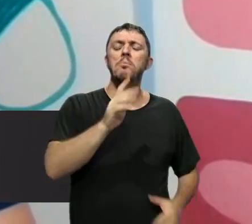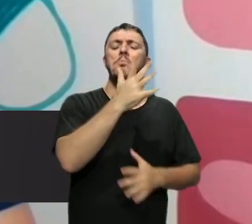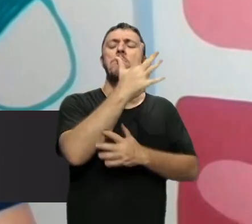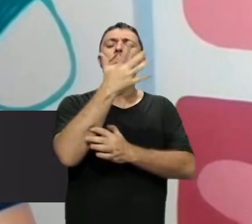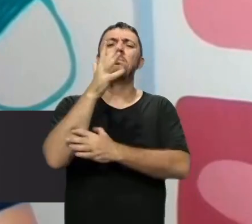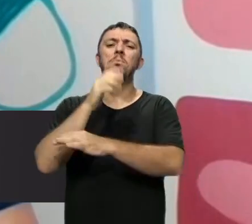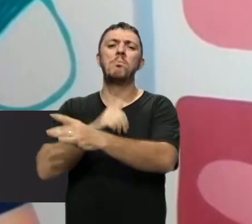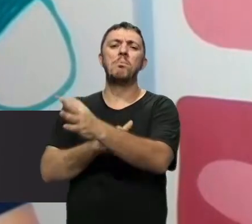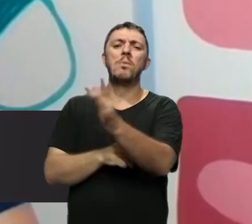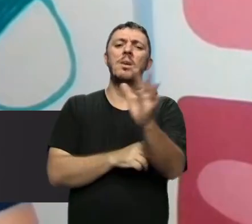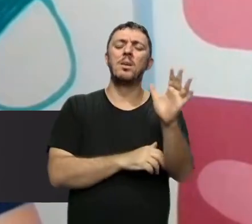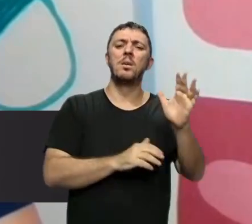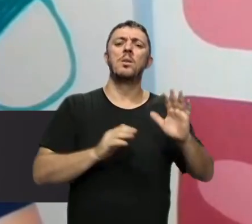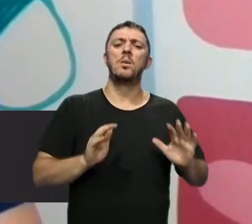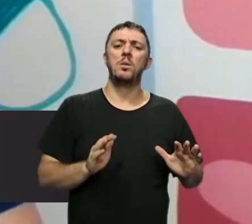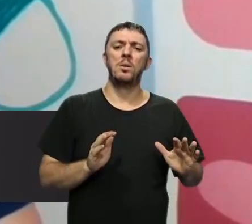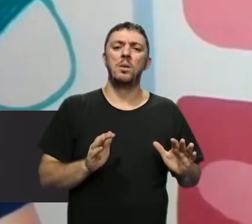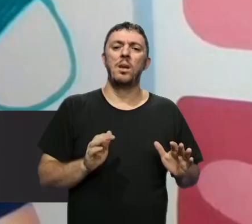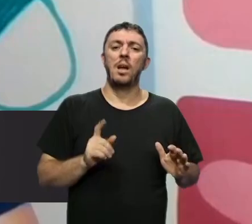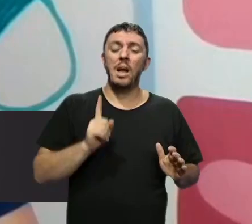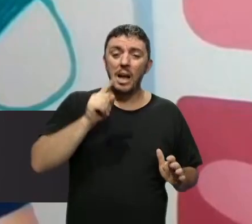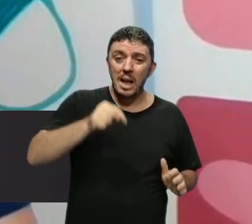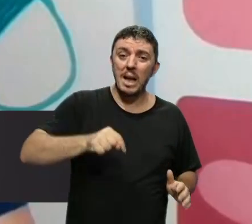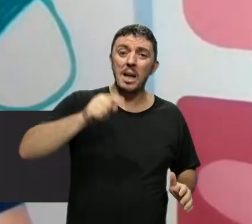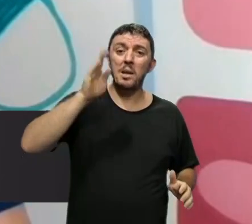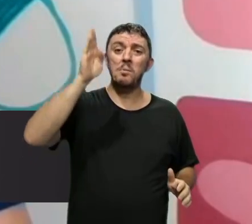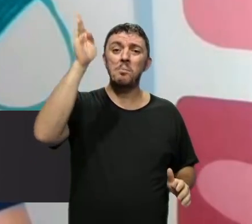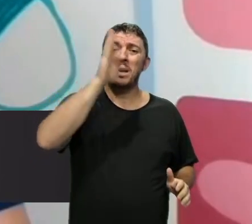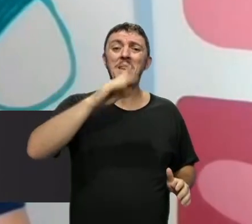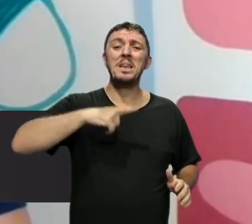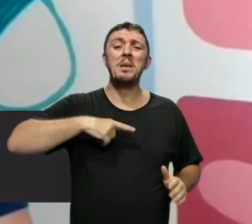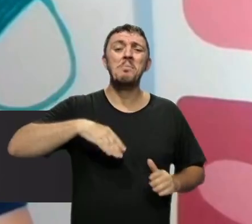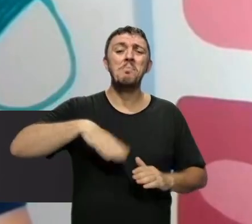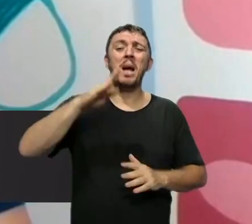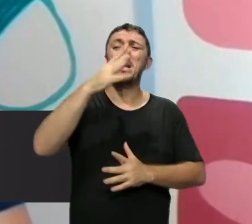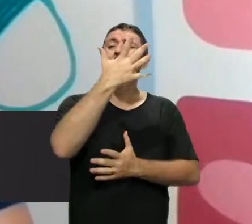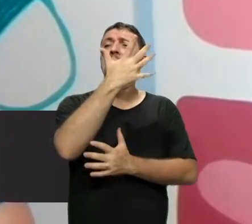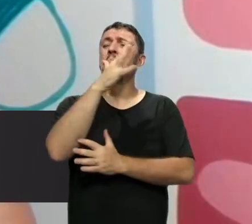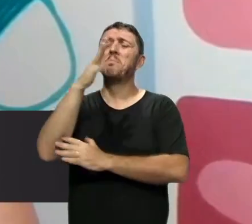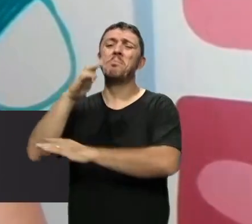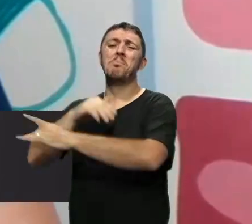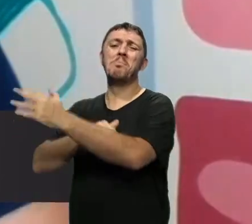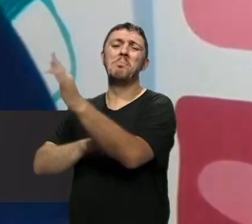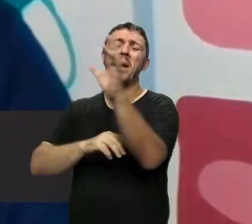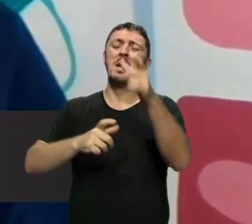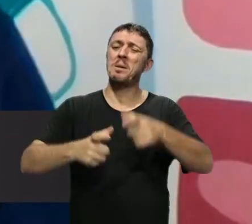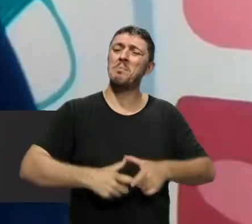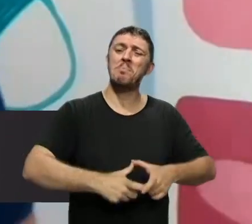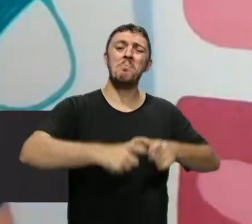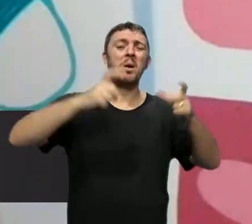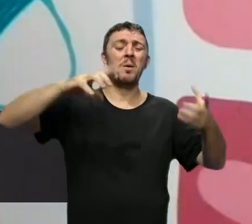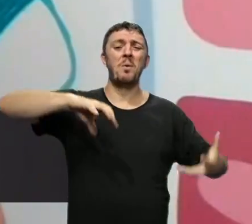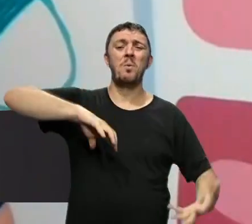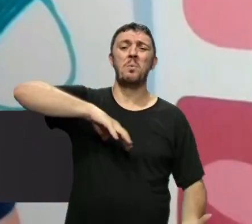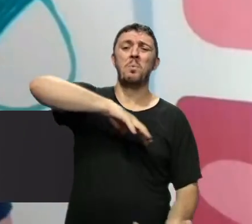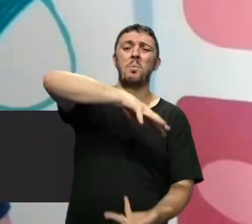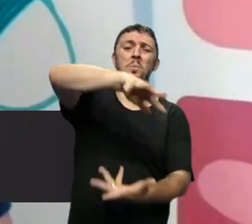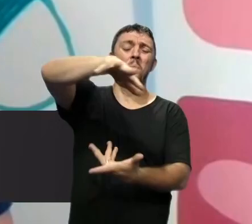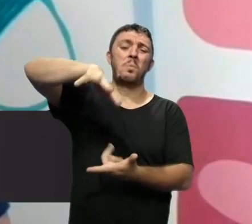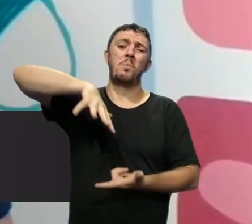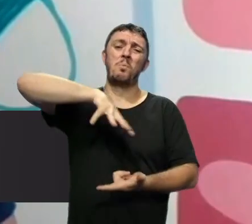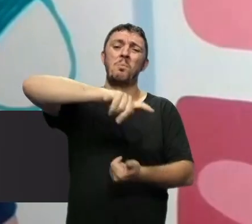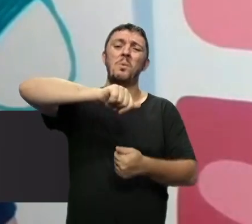pulsa intensamente, né? Somos o país com maior biodiversidade do planeta. Não tem como a gente